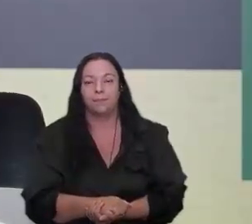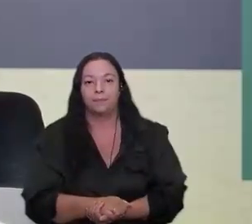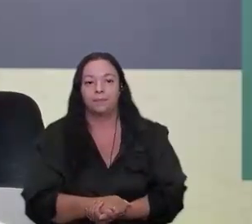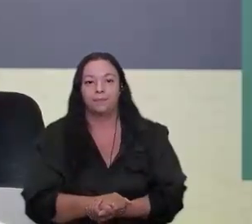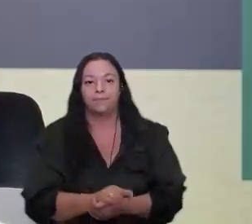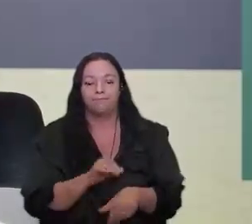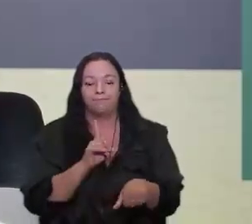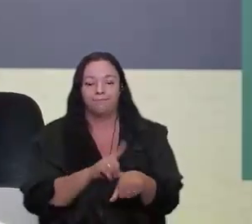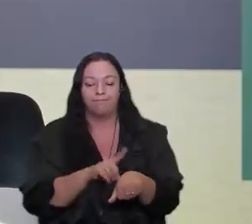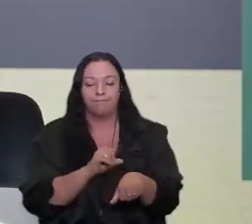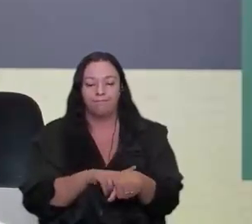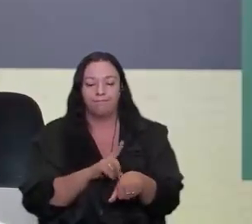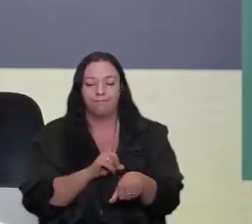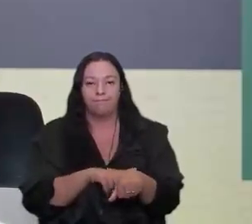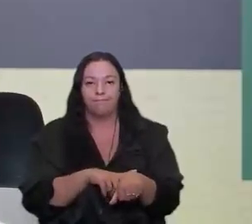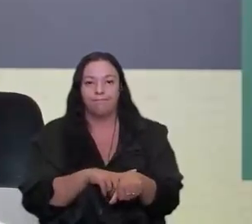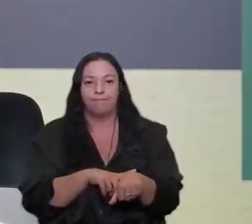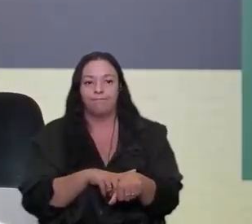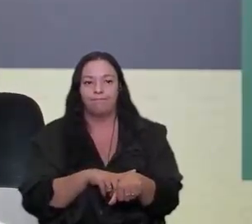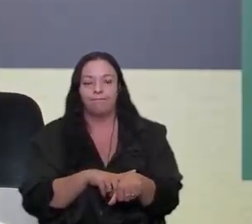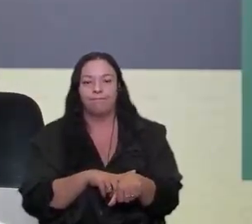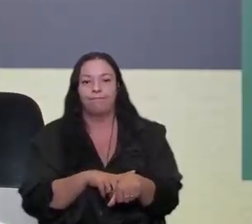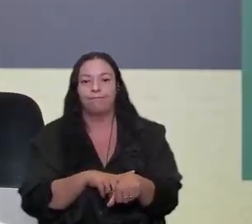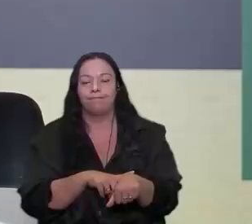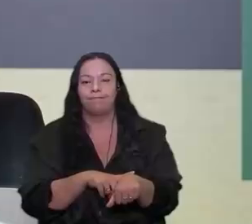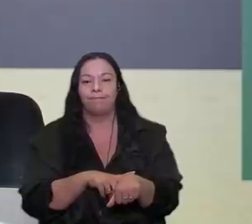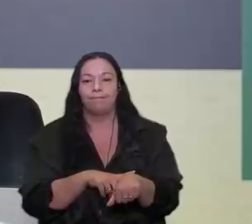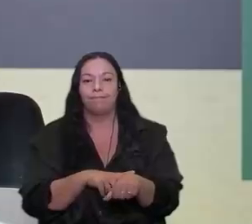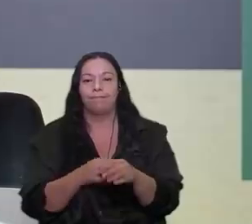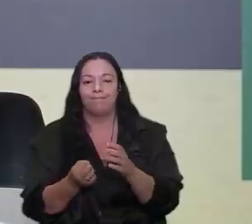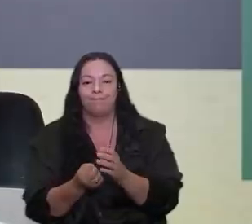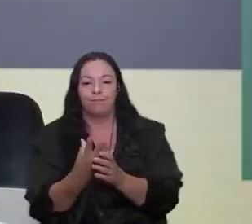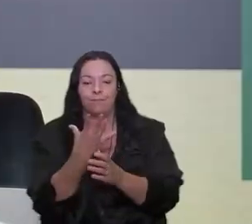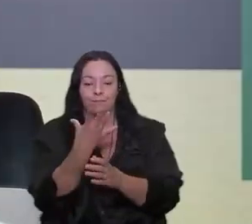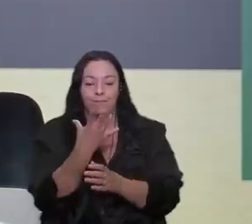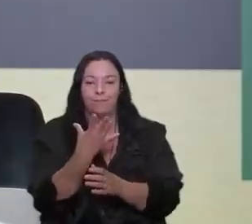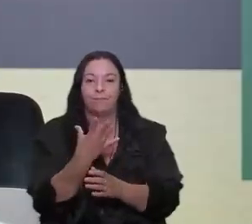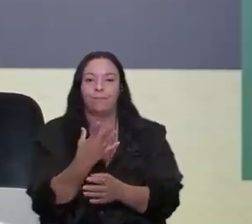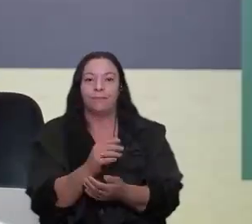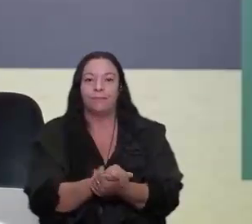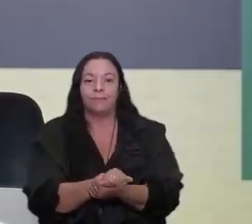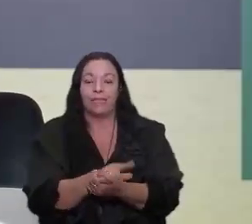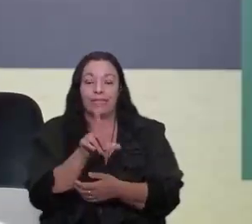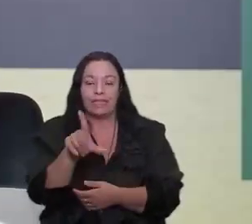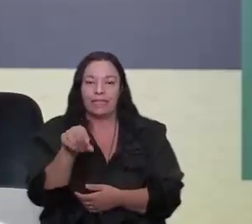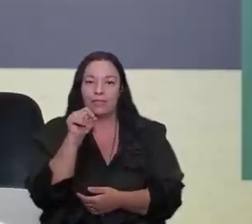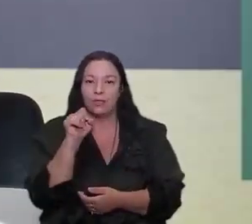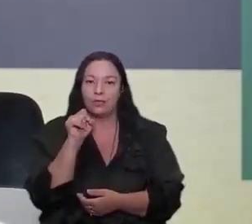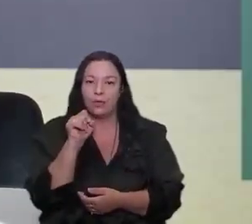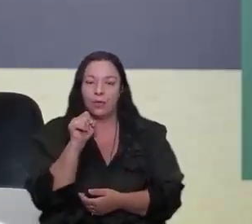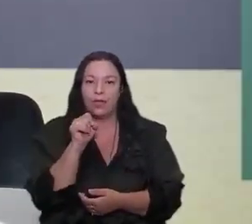de descoberta que a criança, o pré-adolescente tem, a descoberta das escolhas, né? Então, assim,